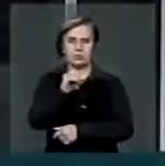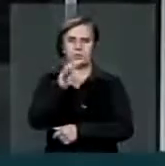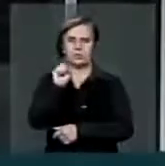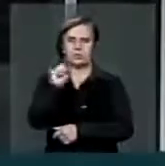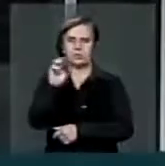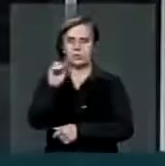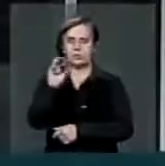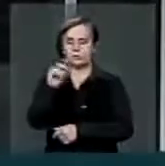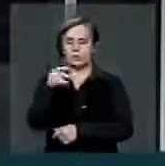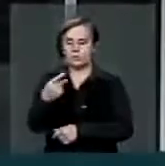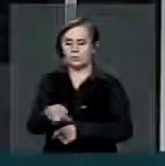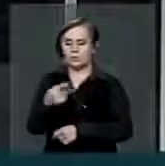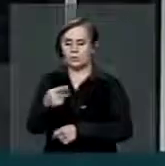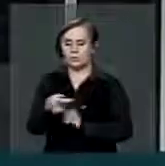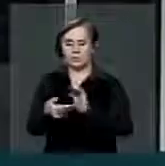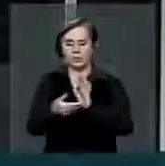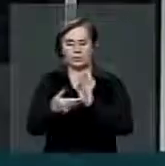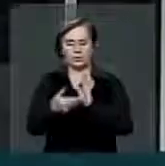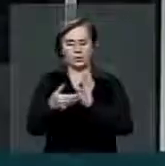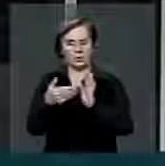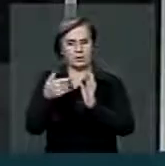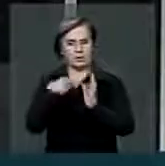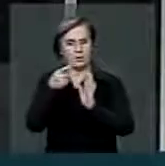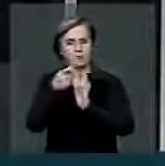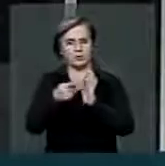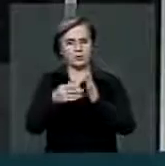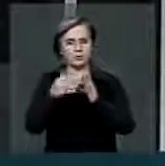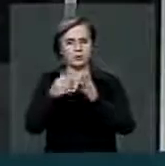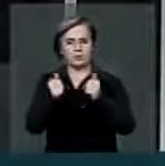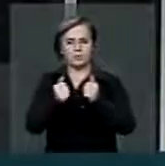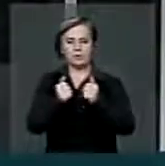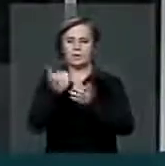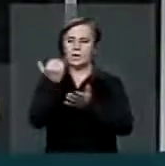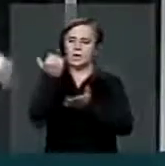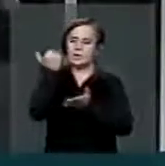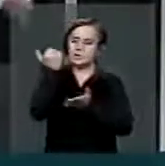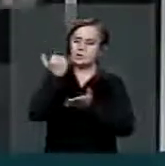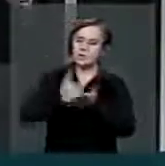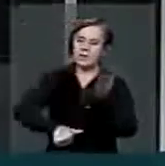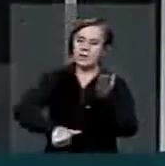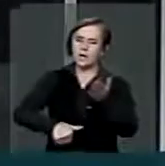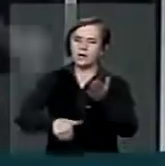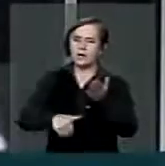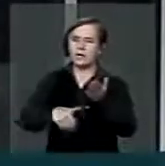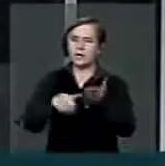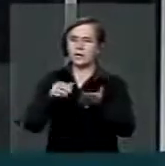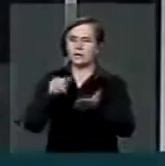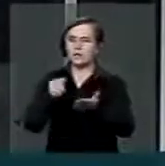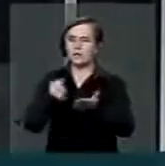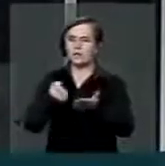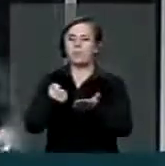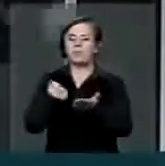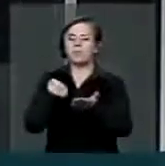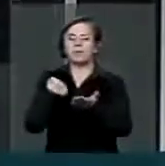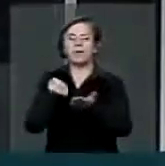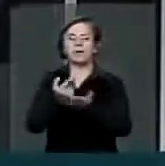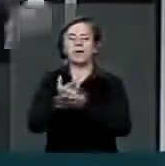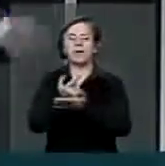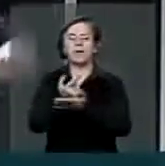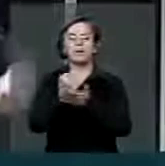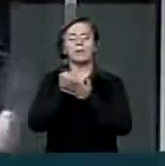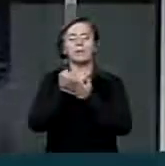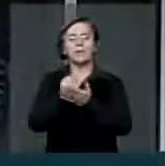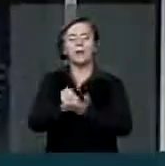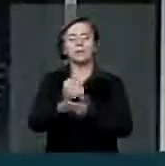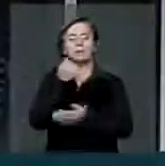Câmara. É o projeto que pede o fim da tarifa básica da telefonia fixa no Brasil. Esse projeto está pronto